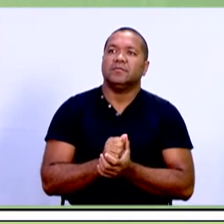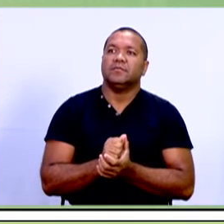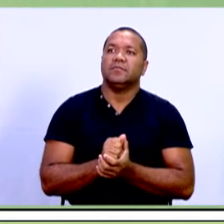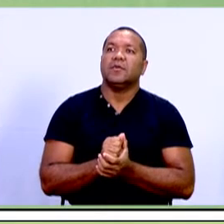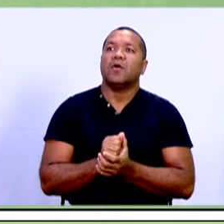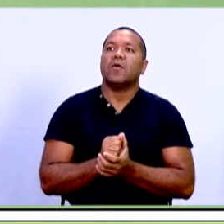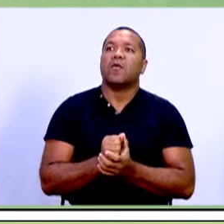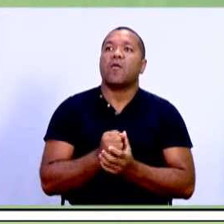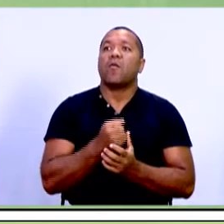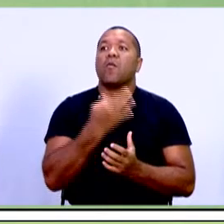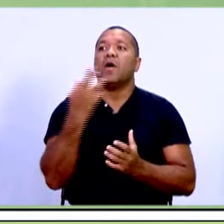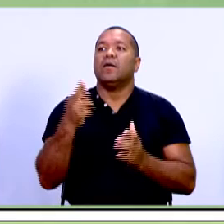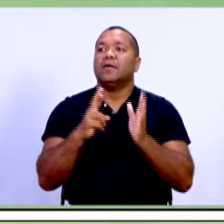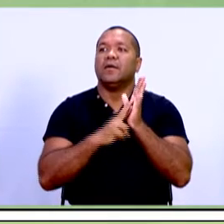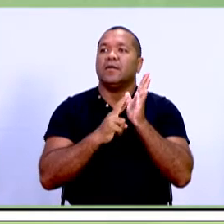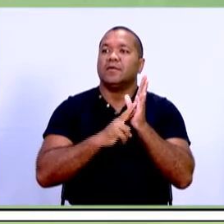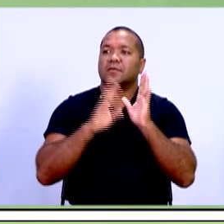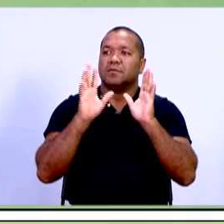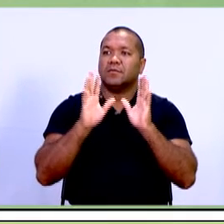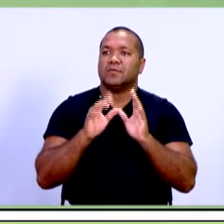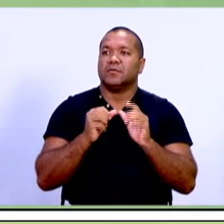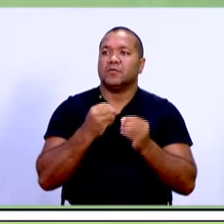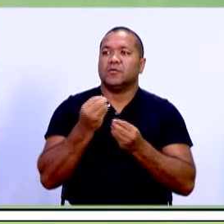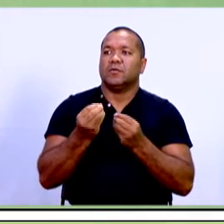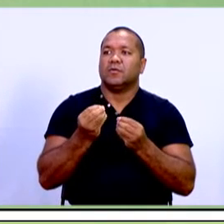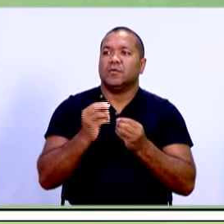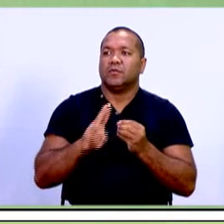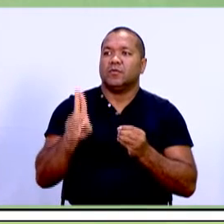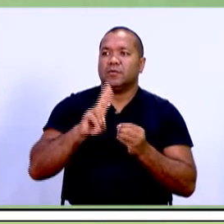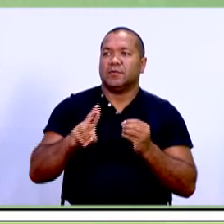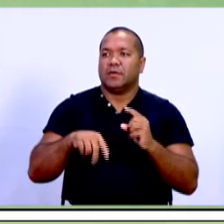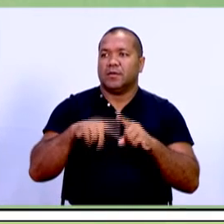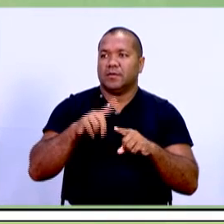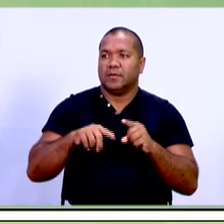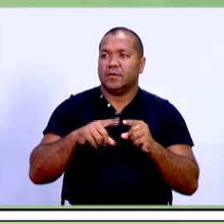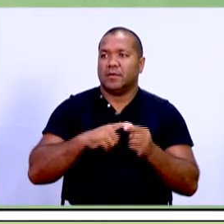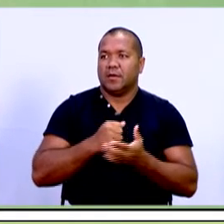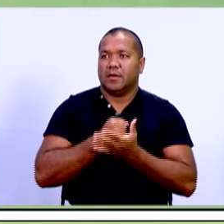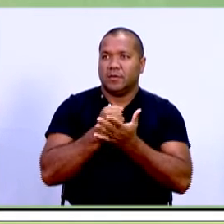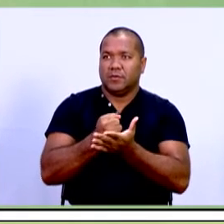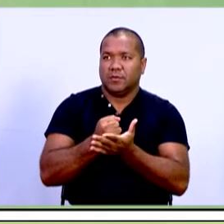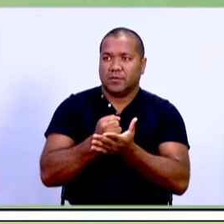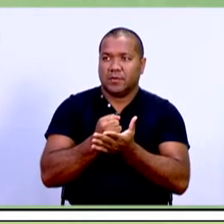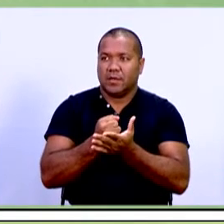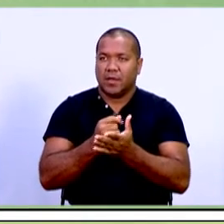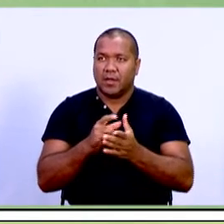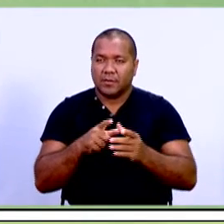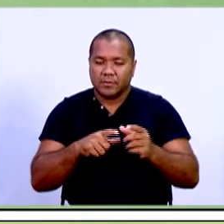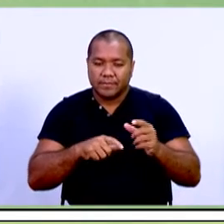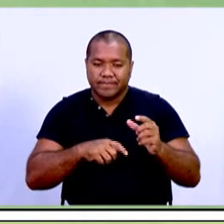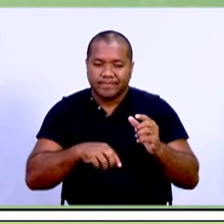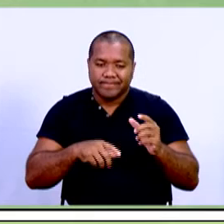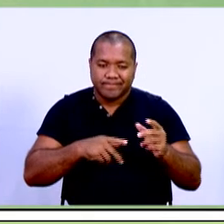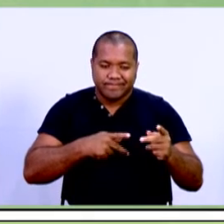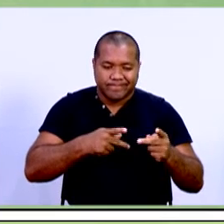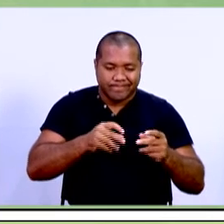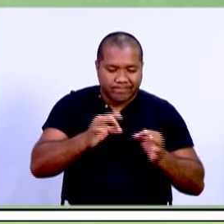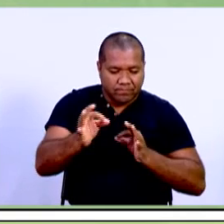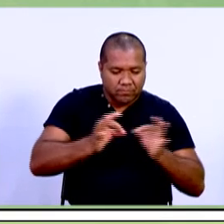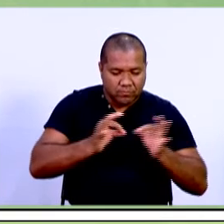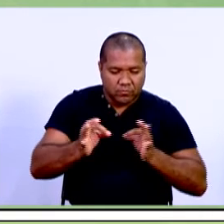Quais têm sido os resultados de se utilizar essa ferramenta? Tem ajudado no planejamento das contratações,